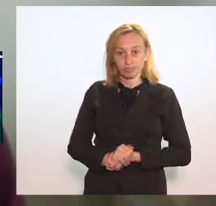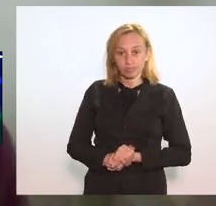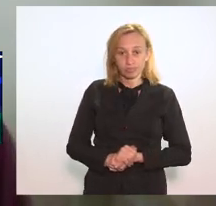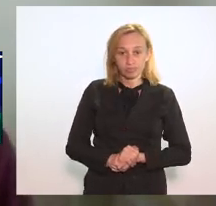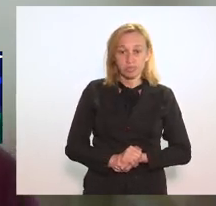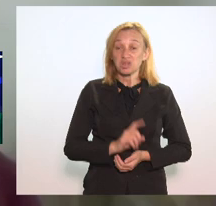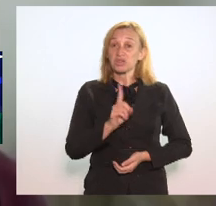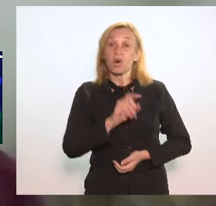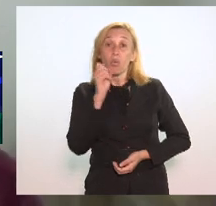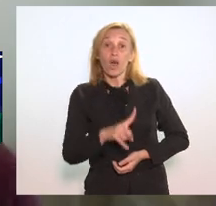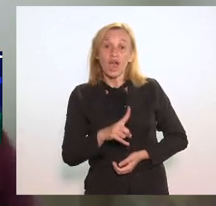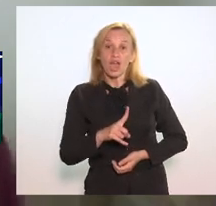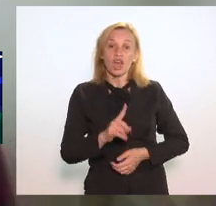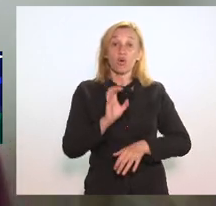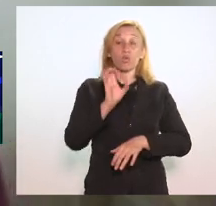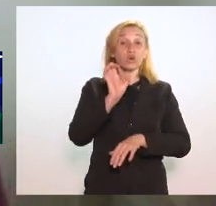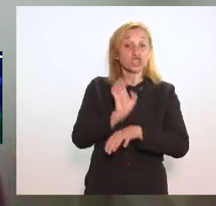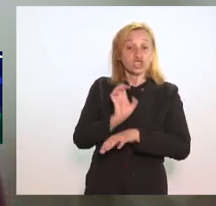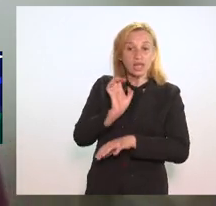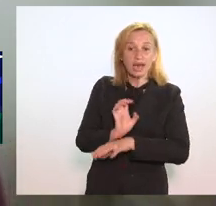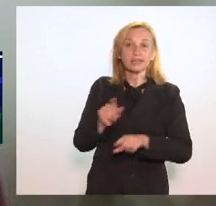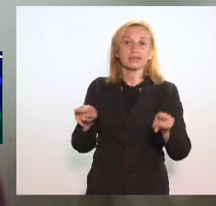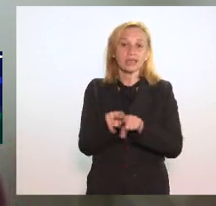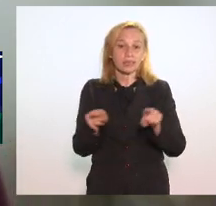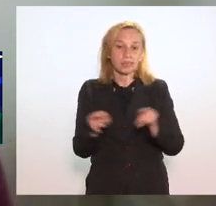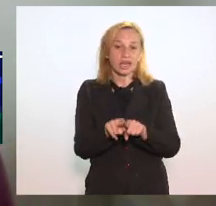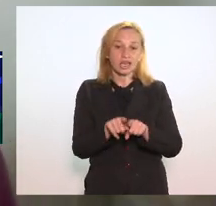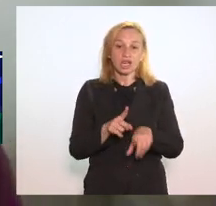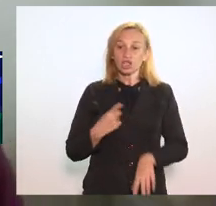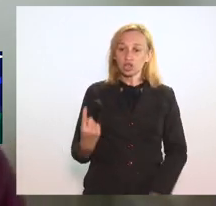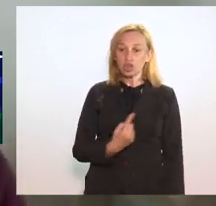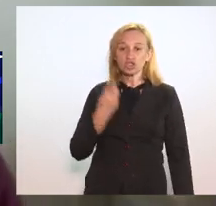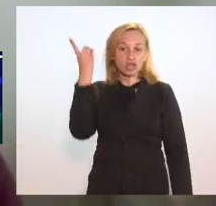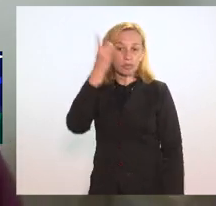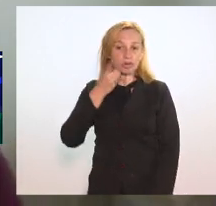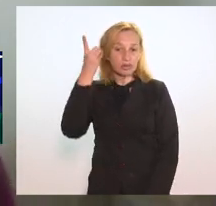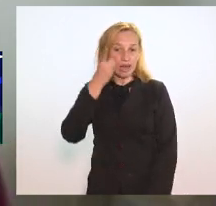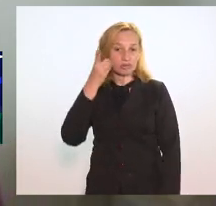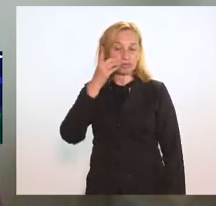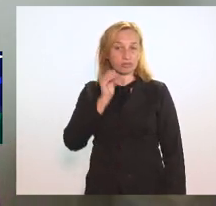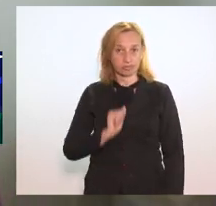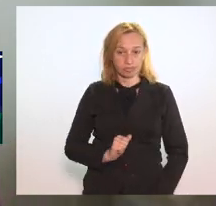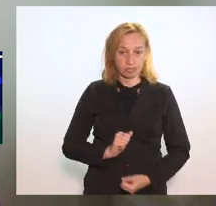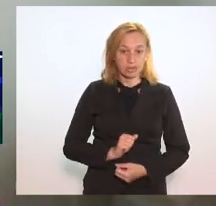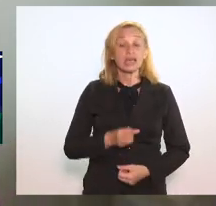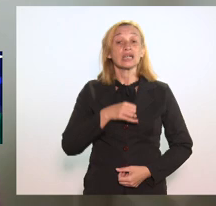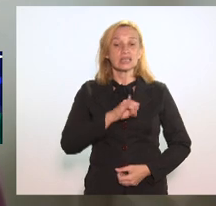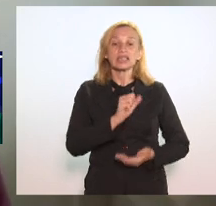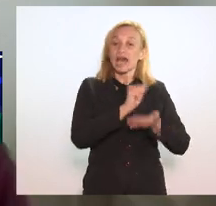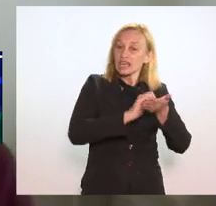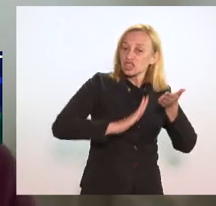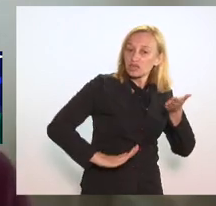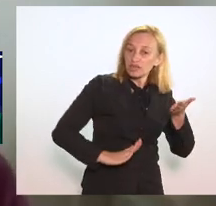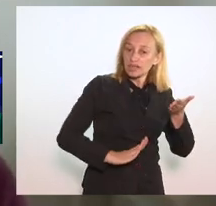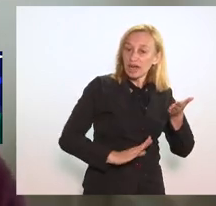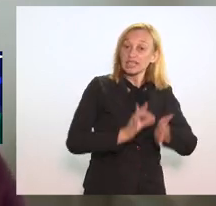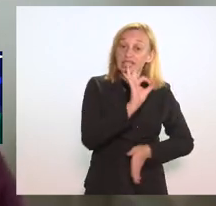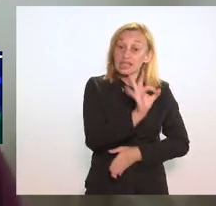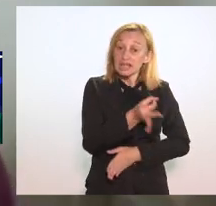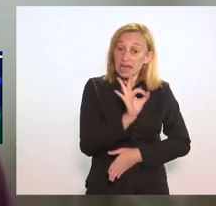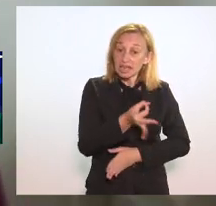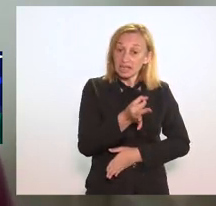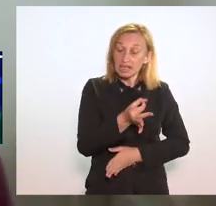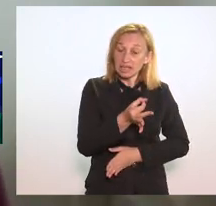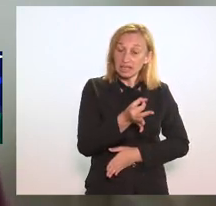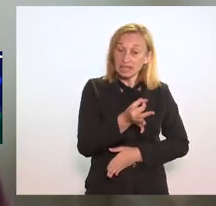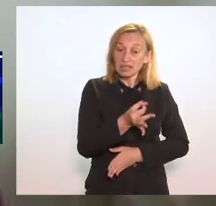não é o estado nem tão-pouco Parlamento Fluminense essa é uma atividade típica